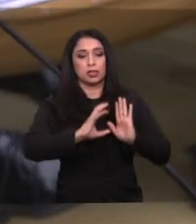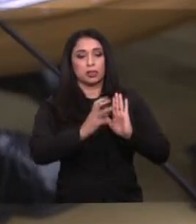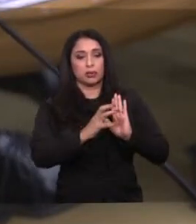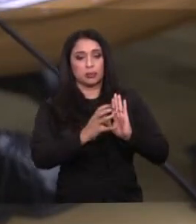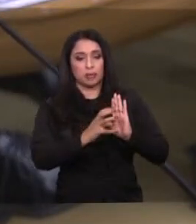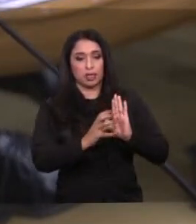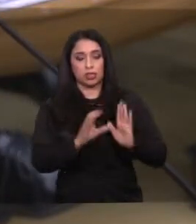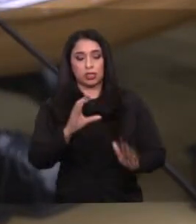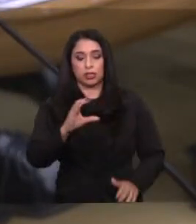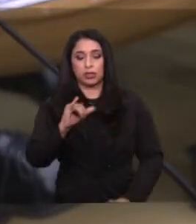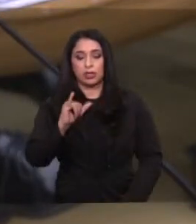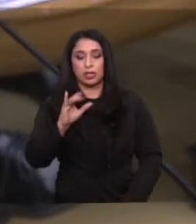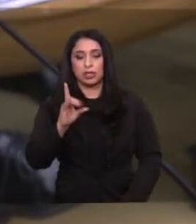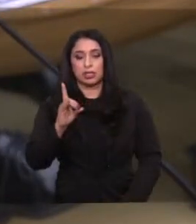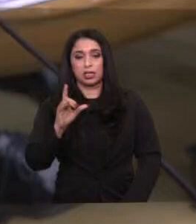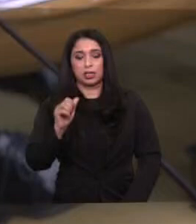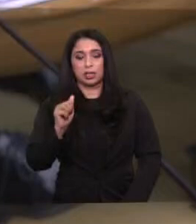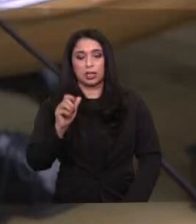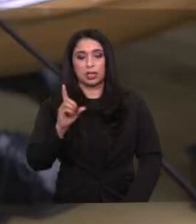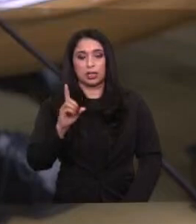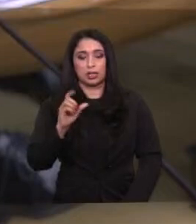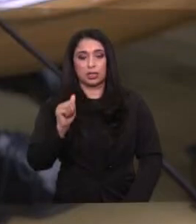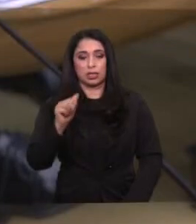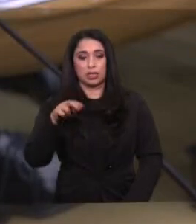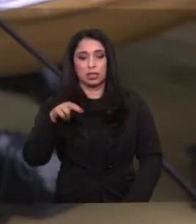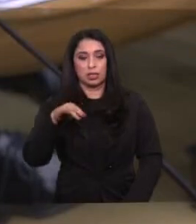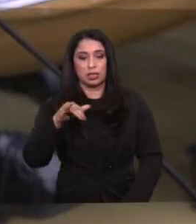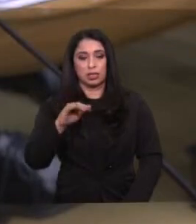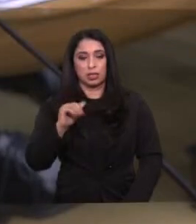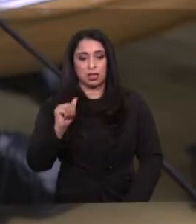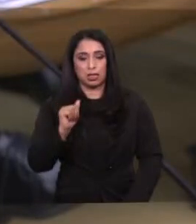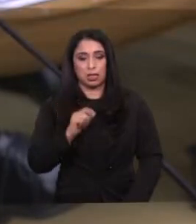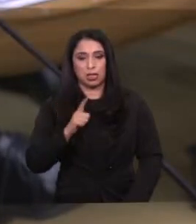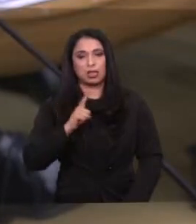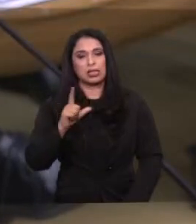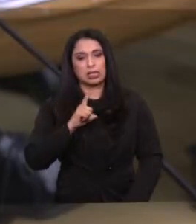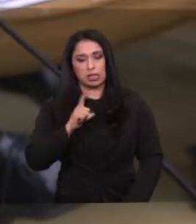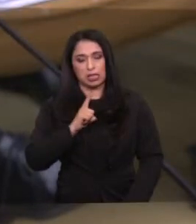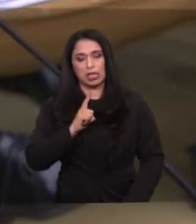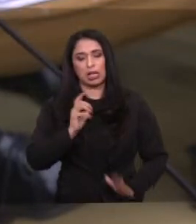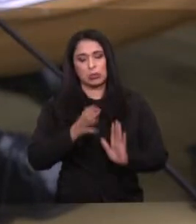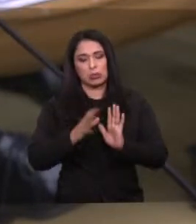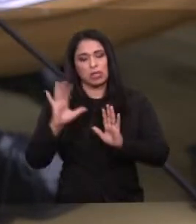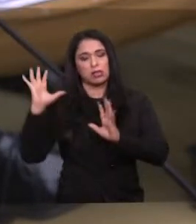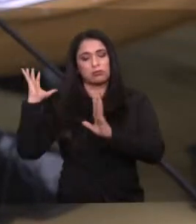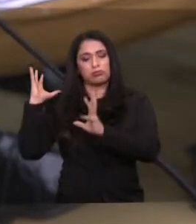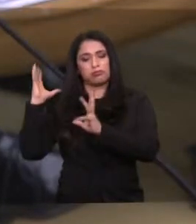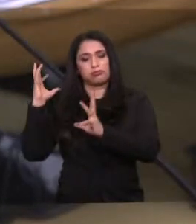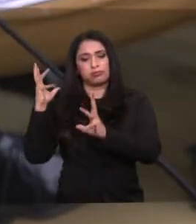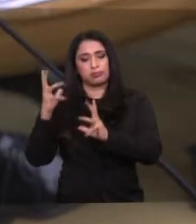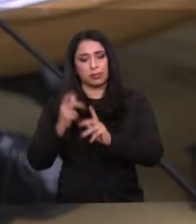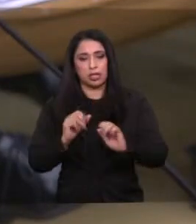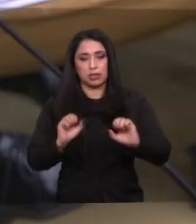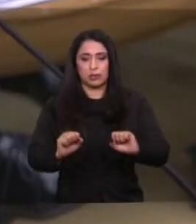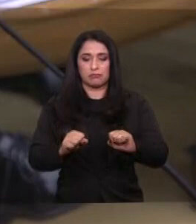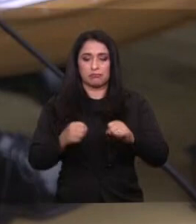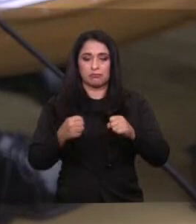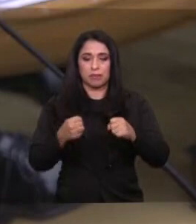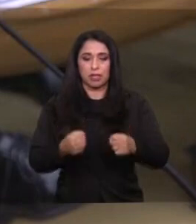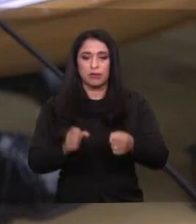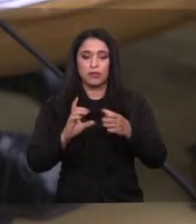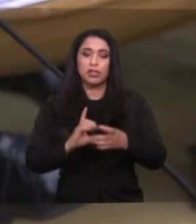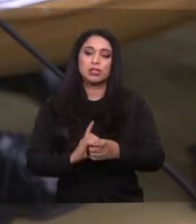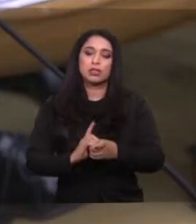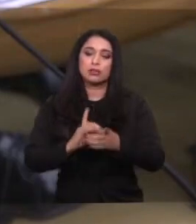Cidadania, agremiação partidária com reconhecido histórico de atuação em defesa do Estado Democrático de